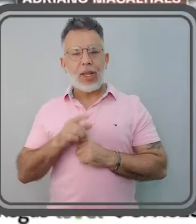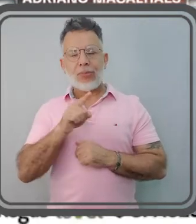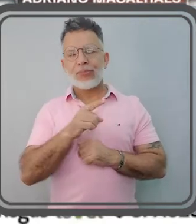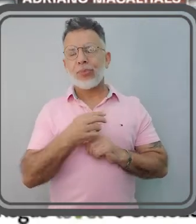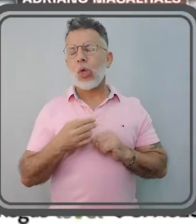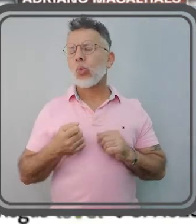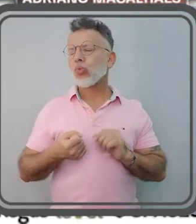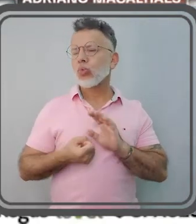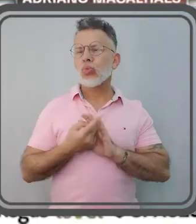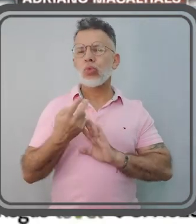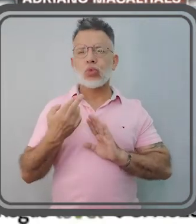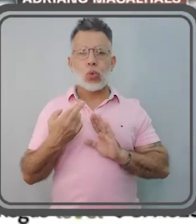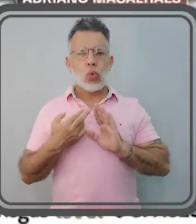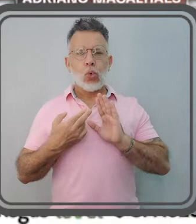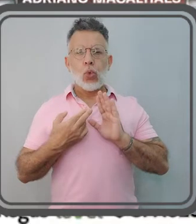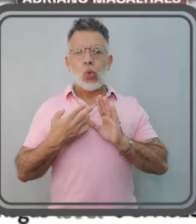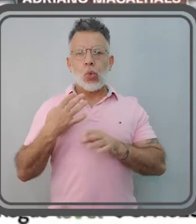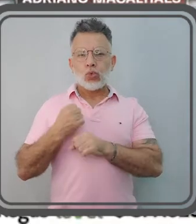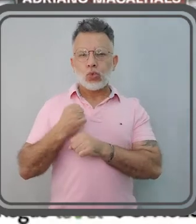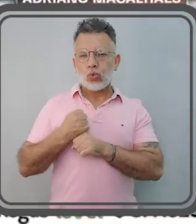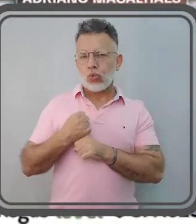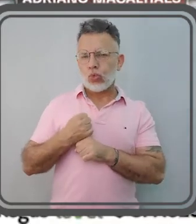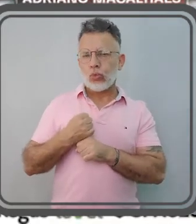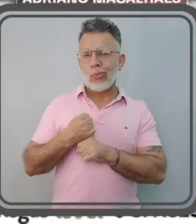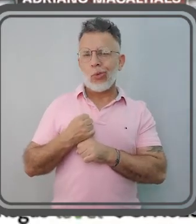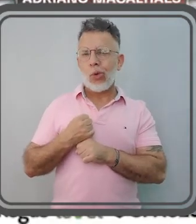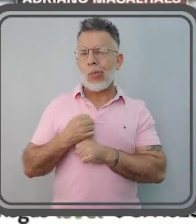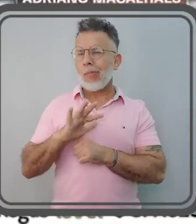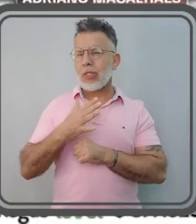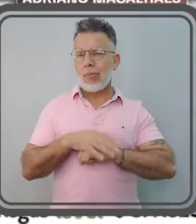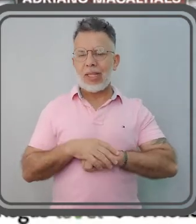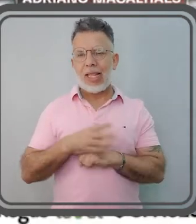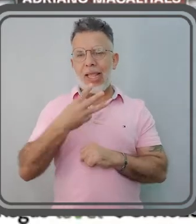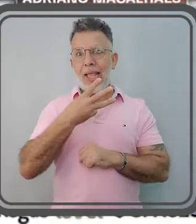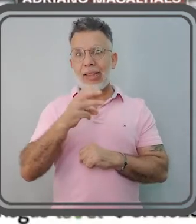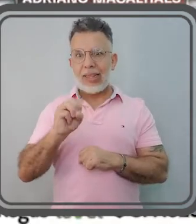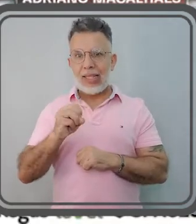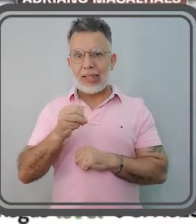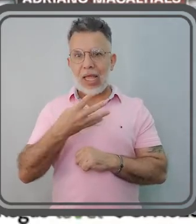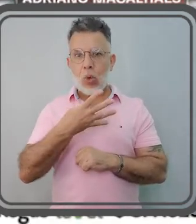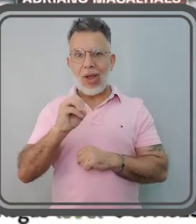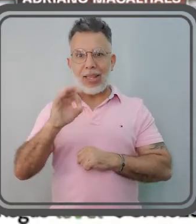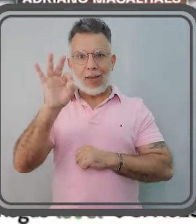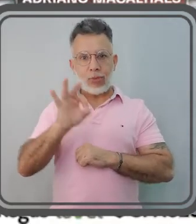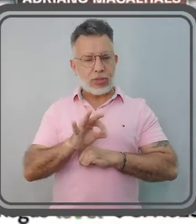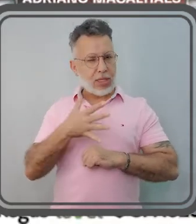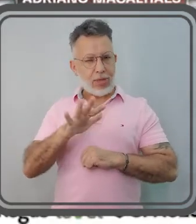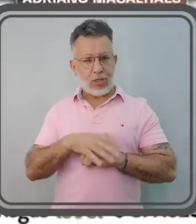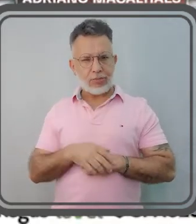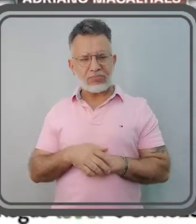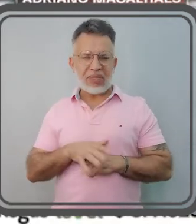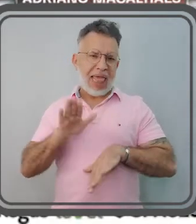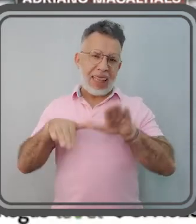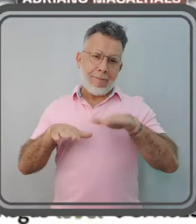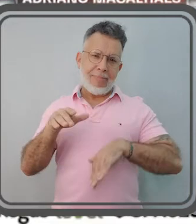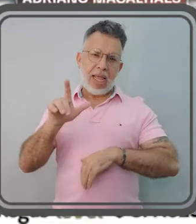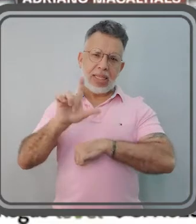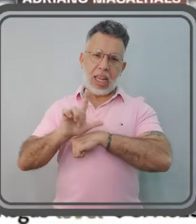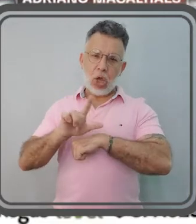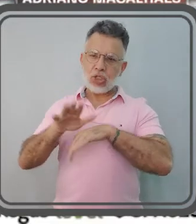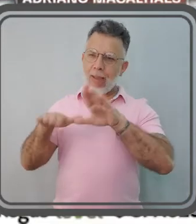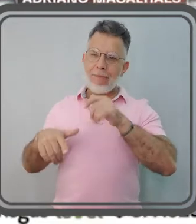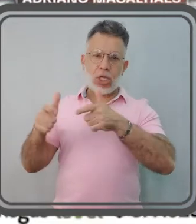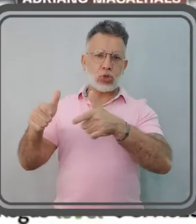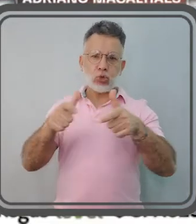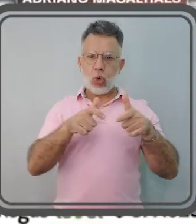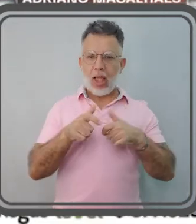40%. Poxa! Faturamento. Aí depende da loja, né? Depende de onde você está e tudo, mas a minha loja mesmo aqui em São Paulo tem mês que bate até